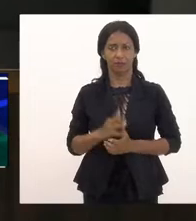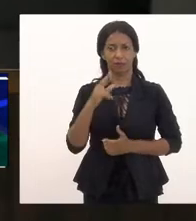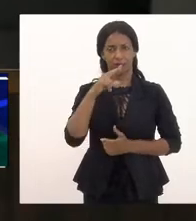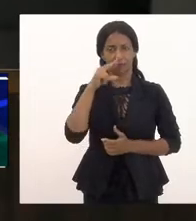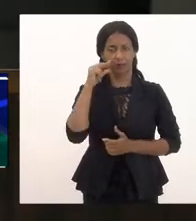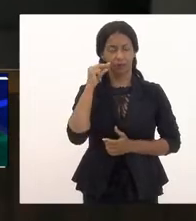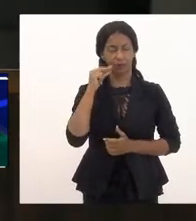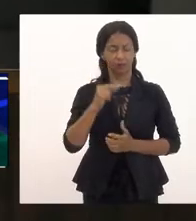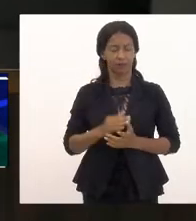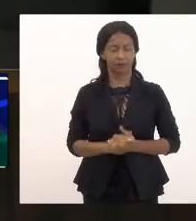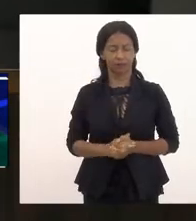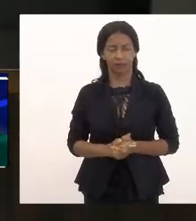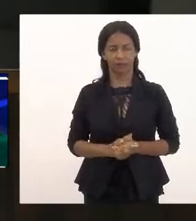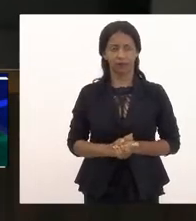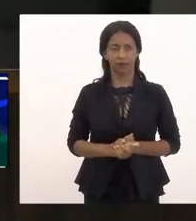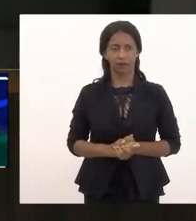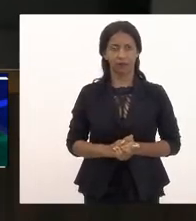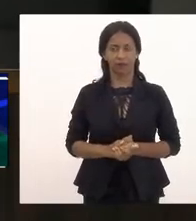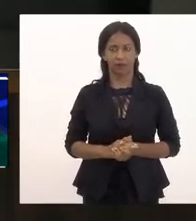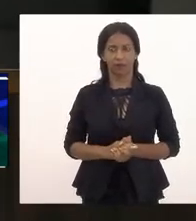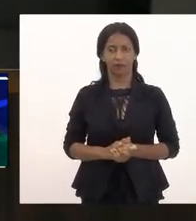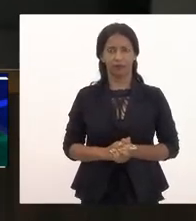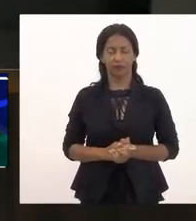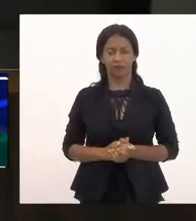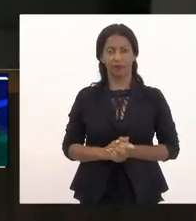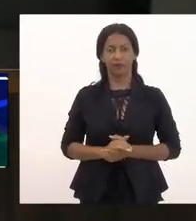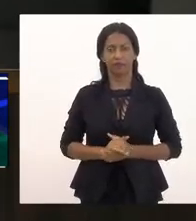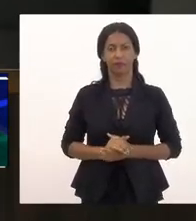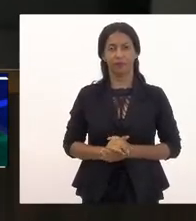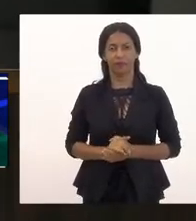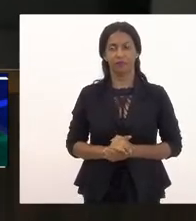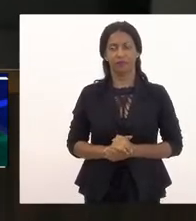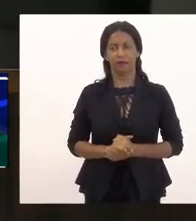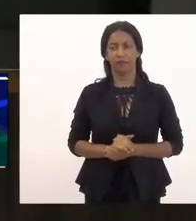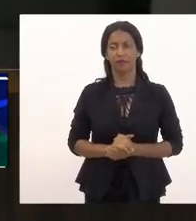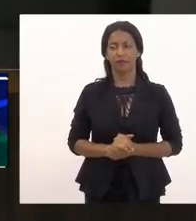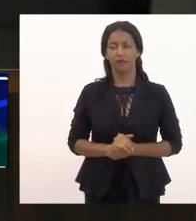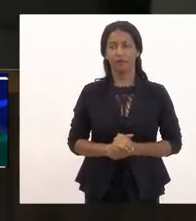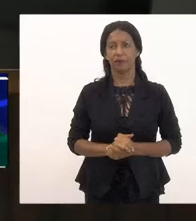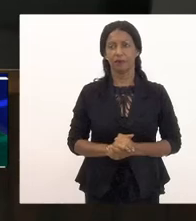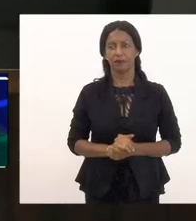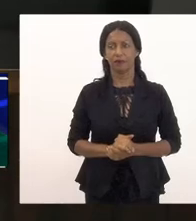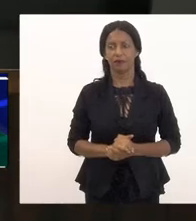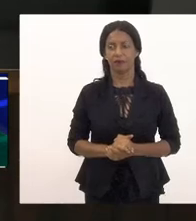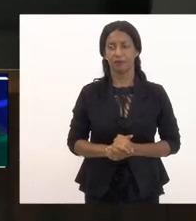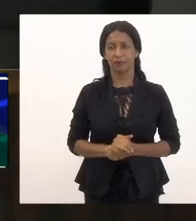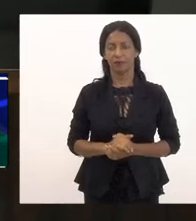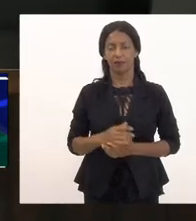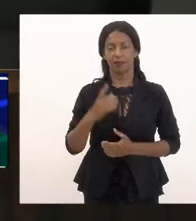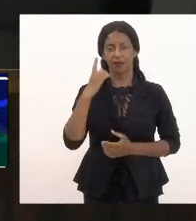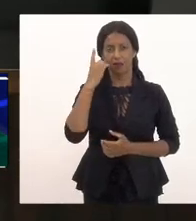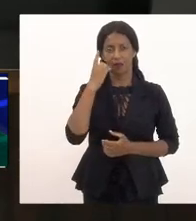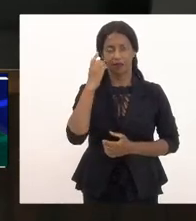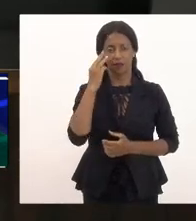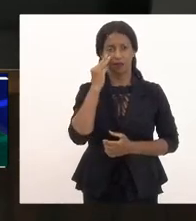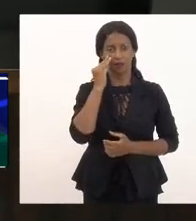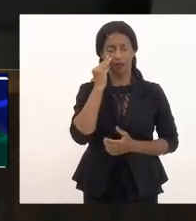Rosenberg Reis. Deputado Rosenberg Reis. Deputada Mônica